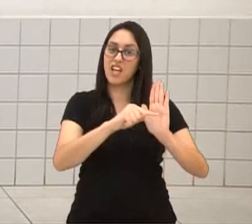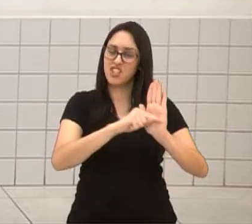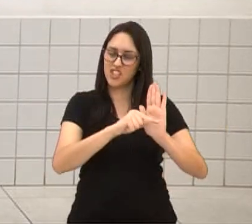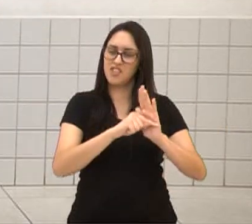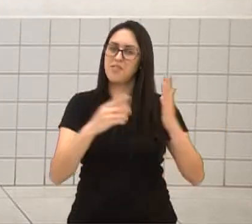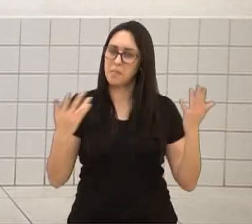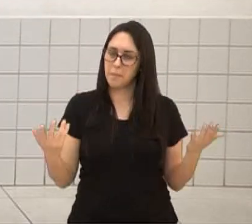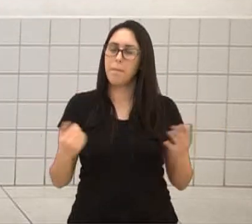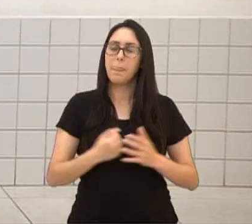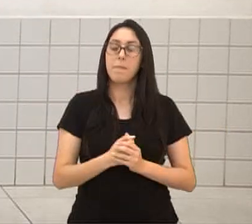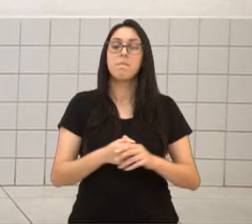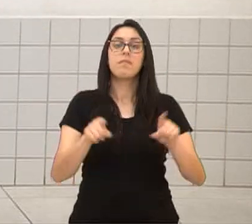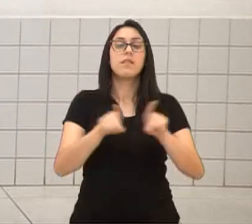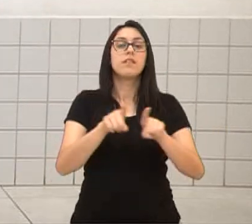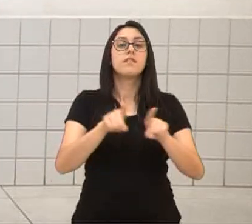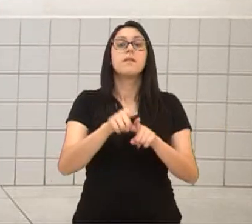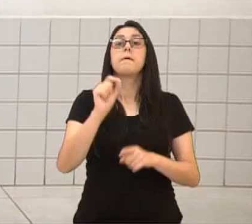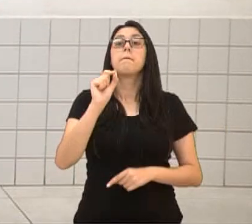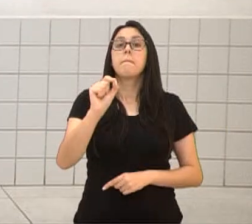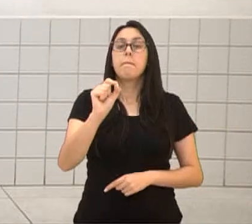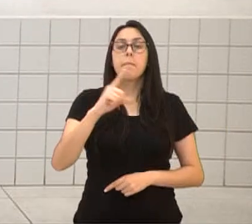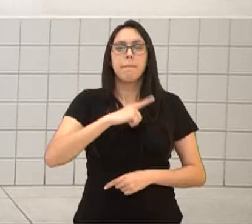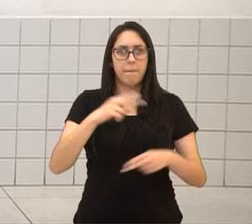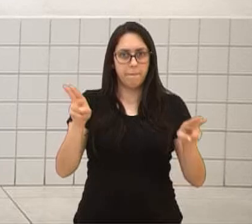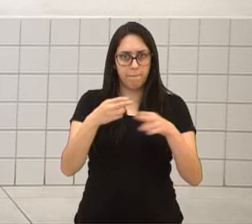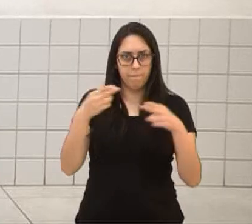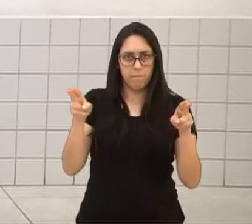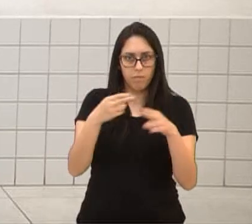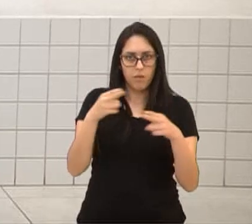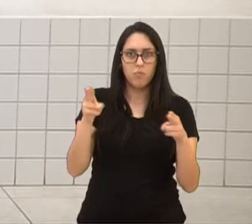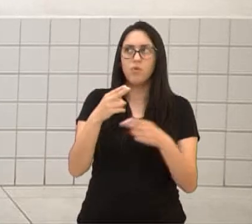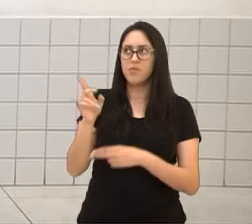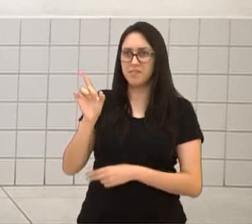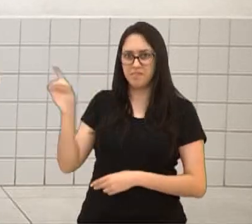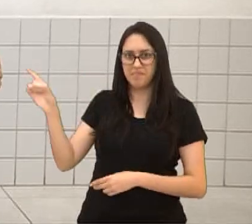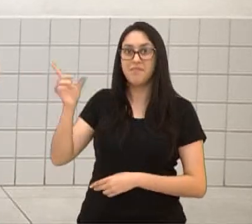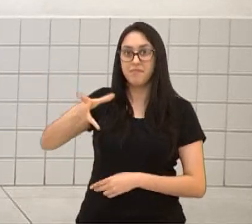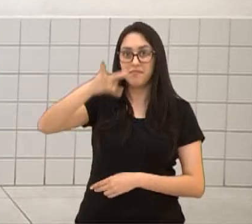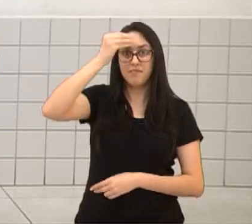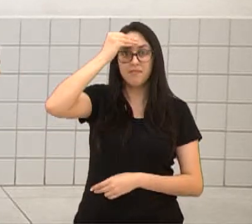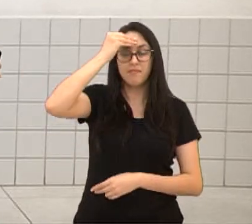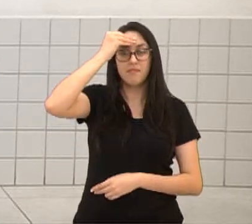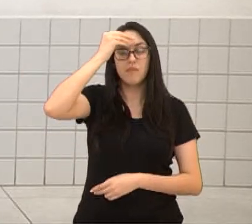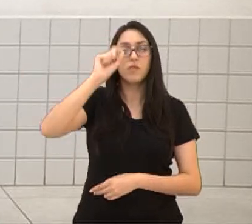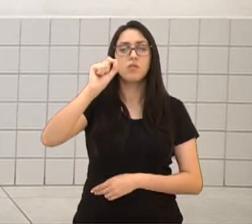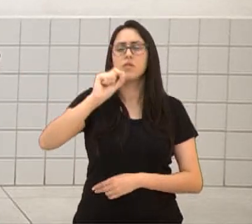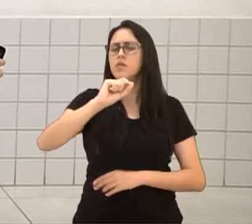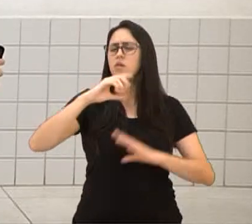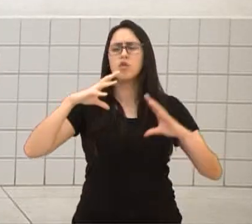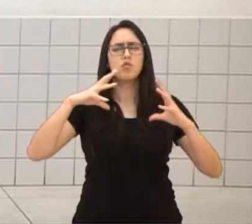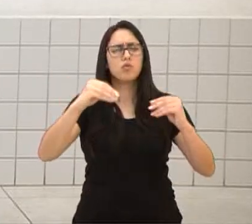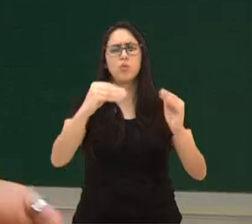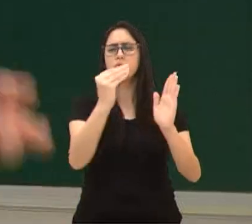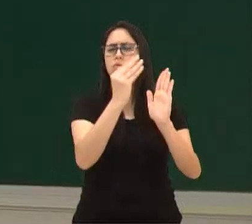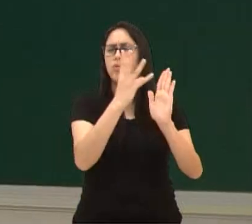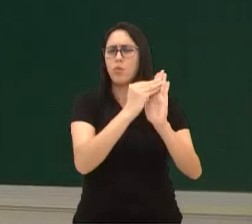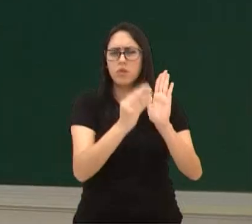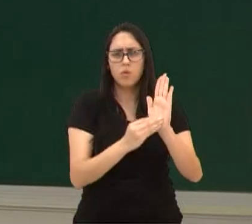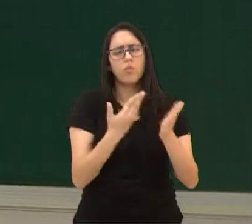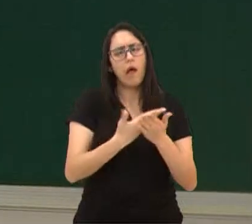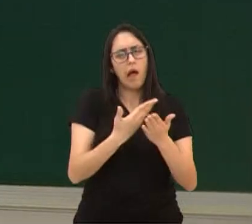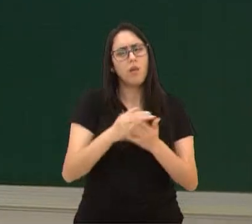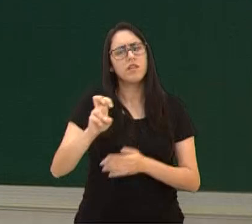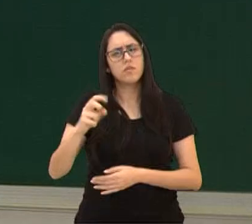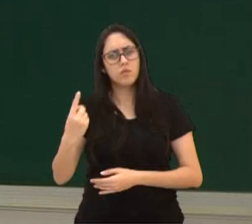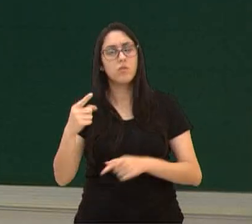tem mais. Além desta musiquinha aqui, da letra dessa música, todo o conteúdo, não só da aula 51, como